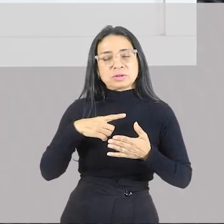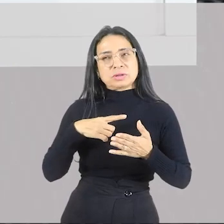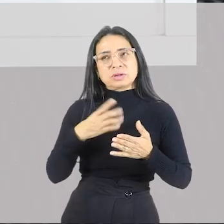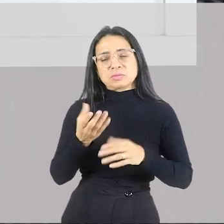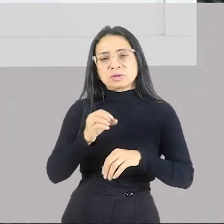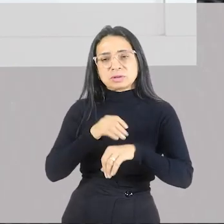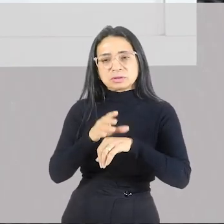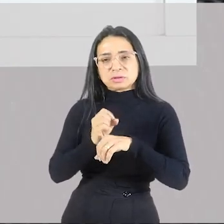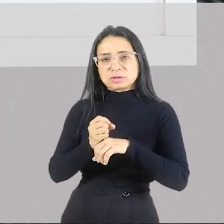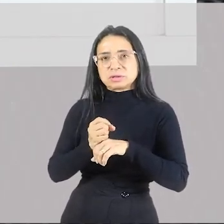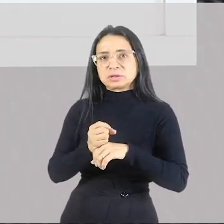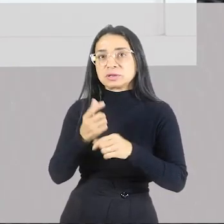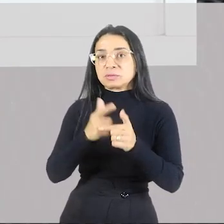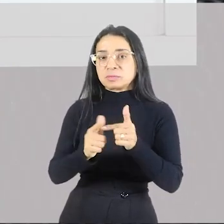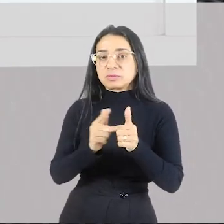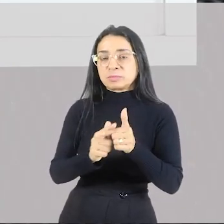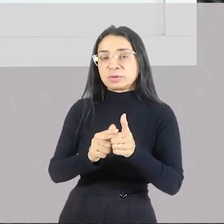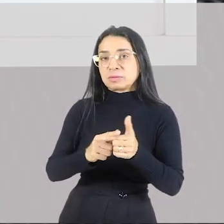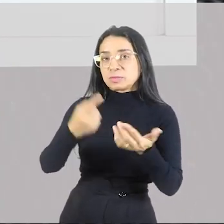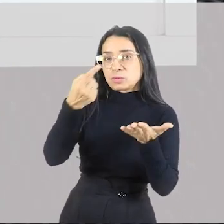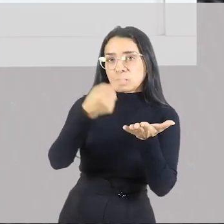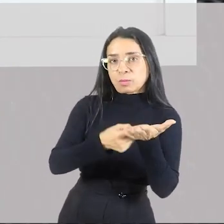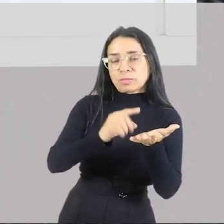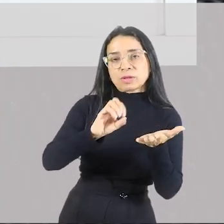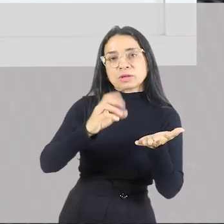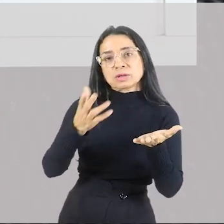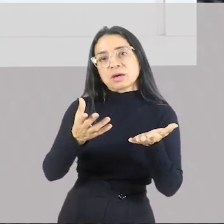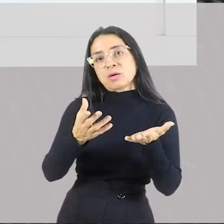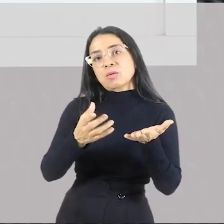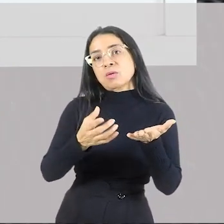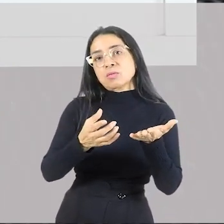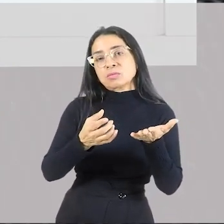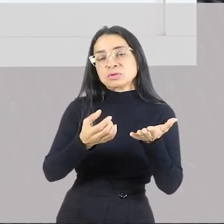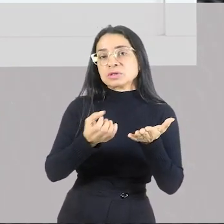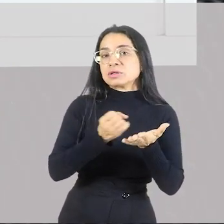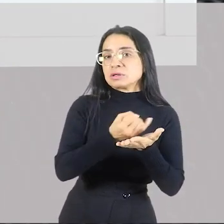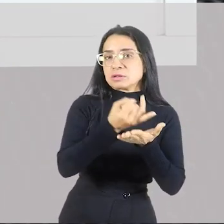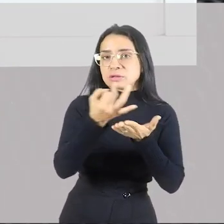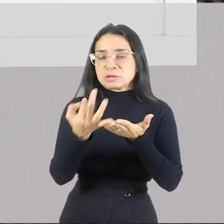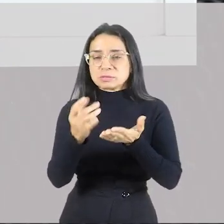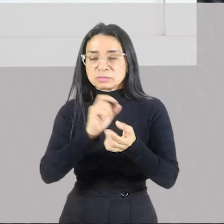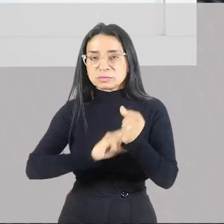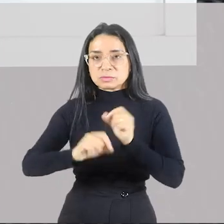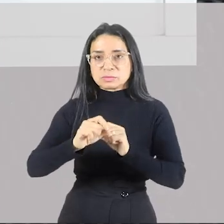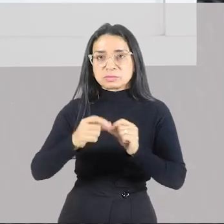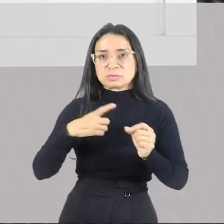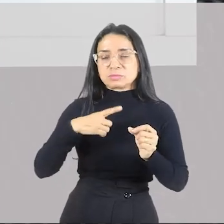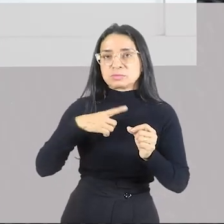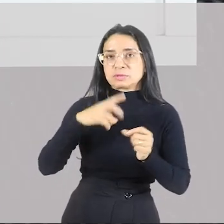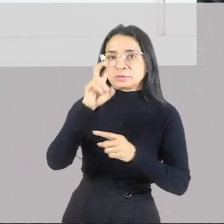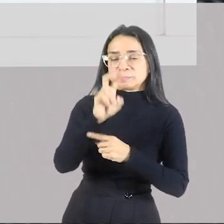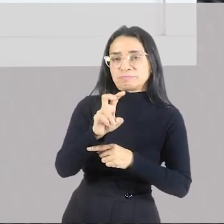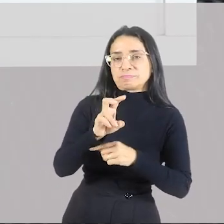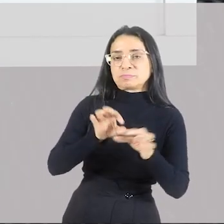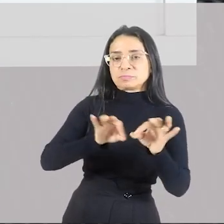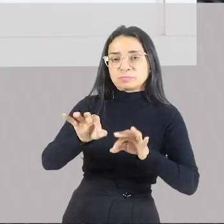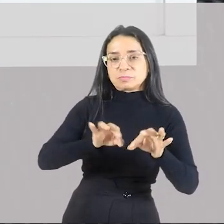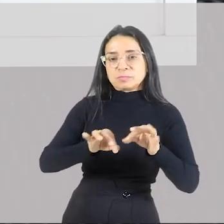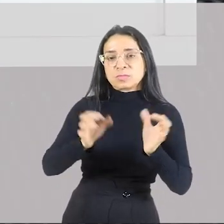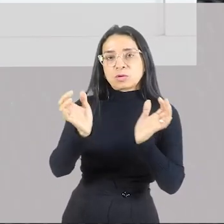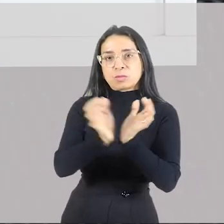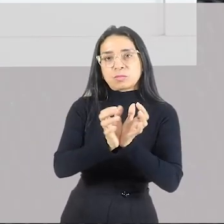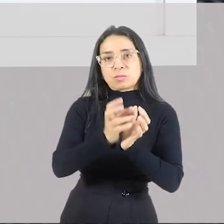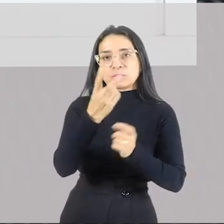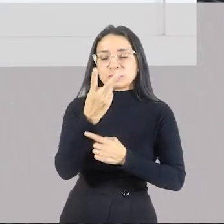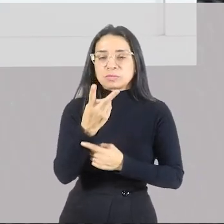de arranjo, porque tenho 5 para formar grupos de 2. Não é isso? Agora eu tenho que saber o quê?